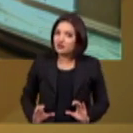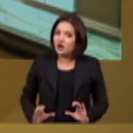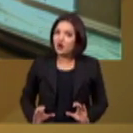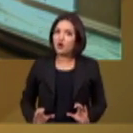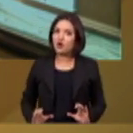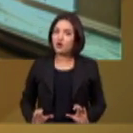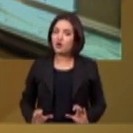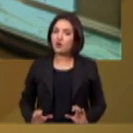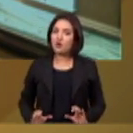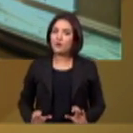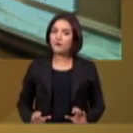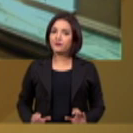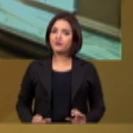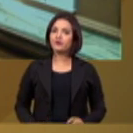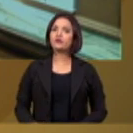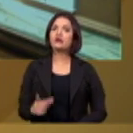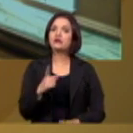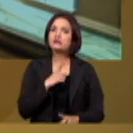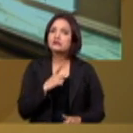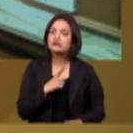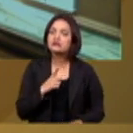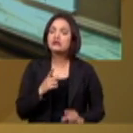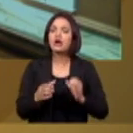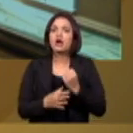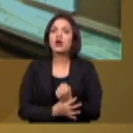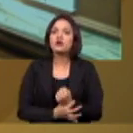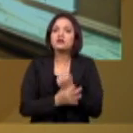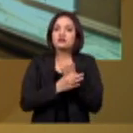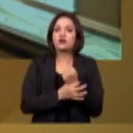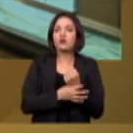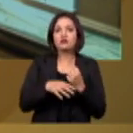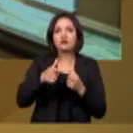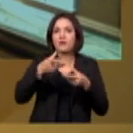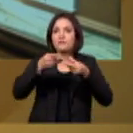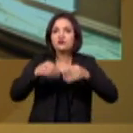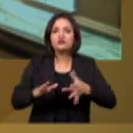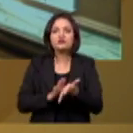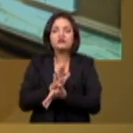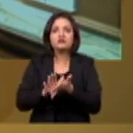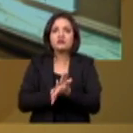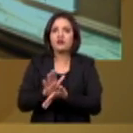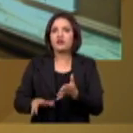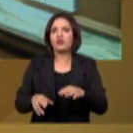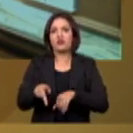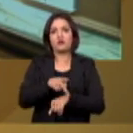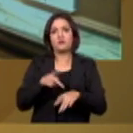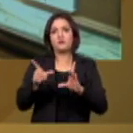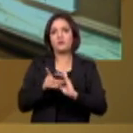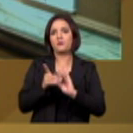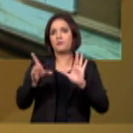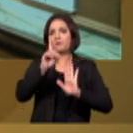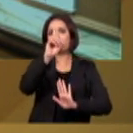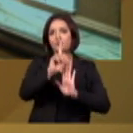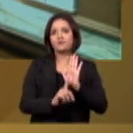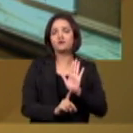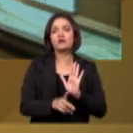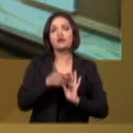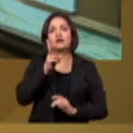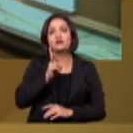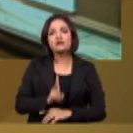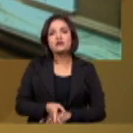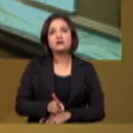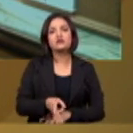e se algum funcionário do estado democrático de direito a concentração